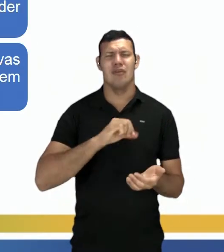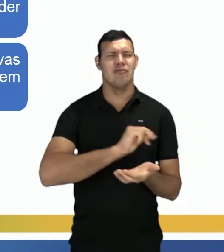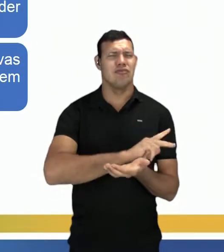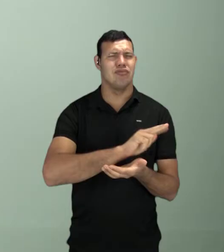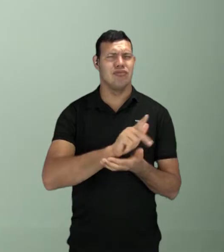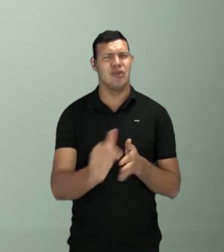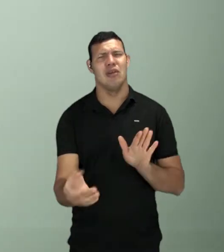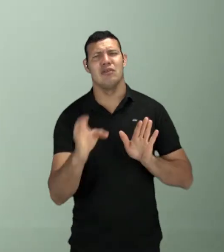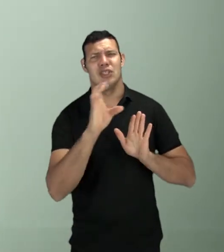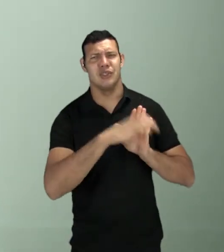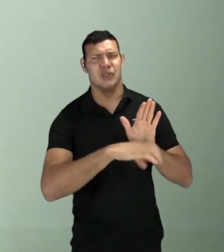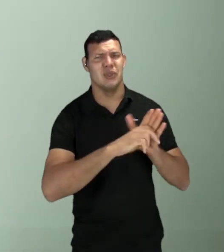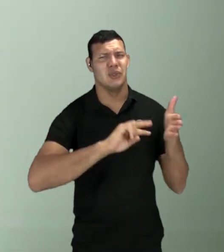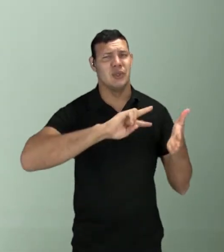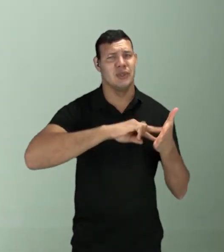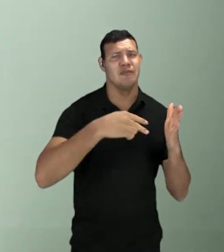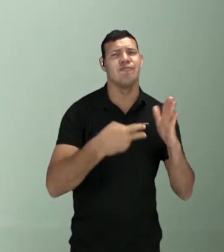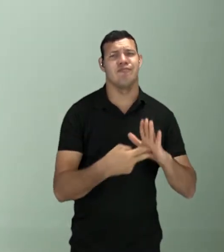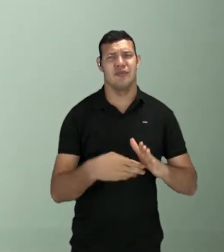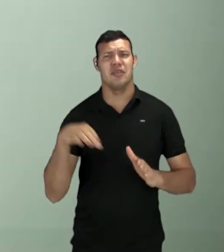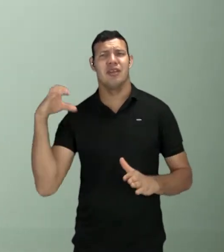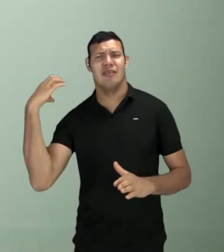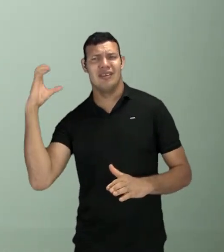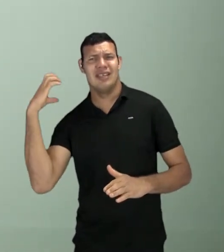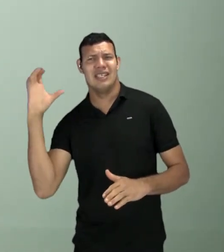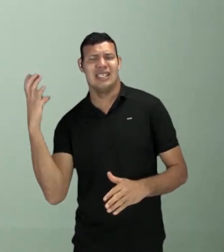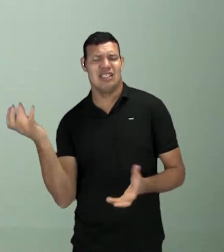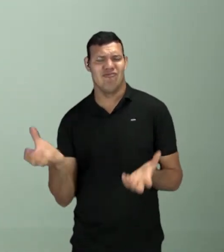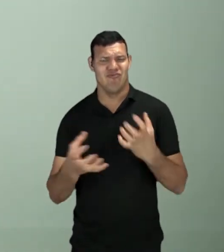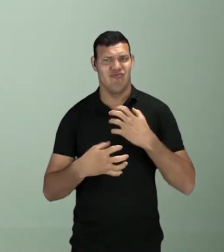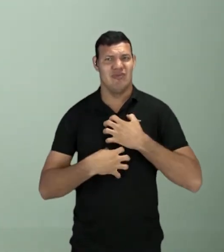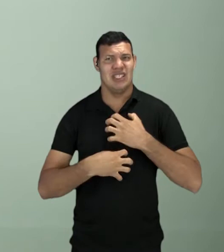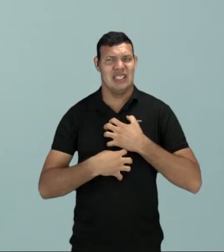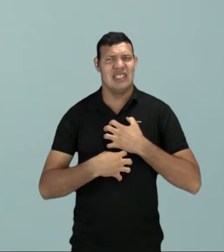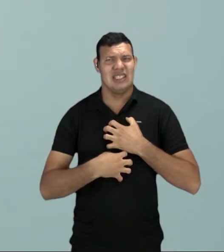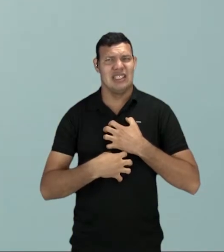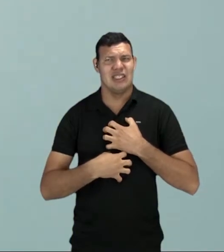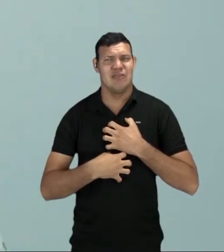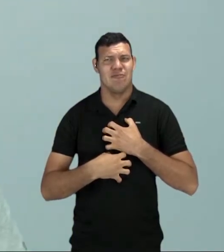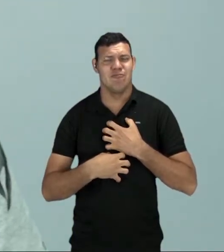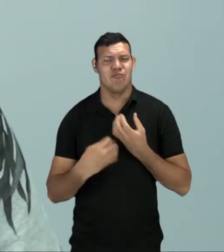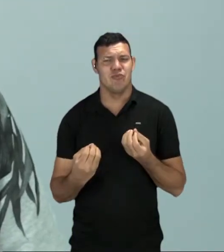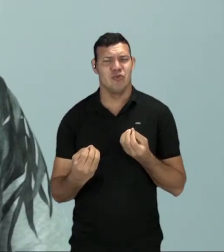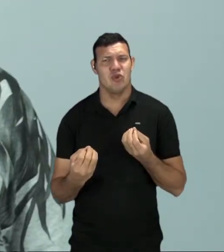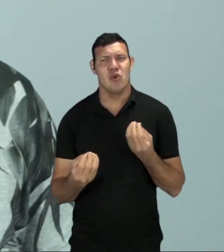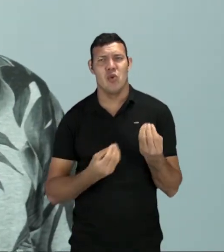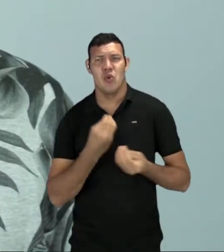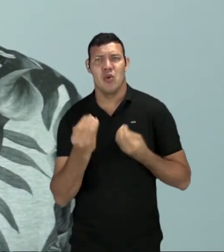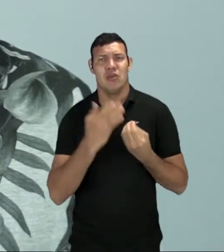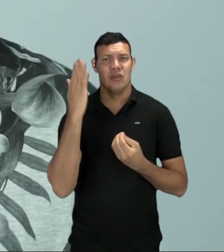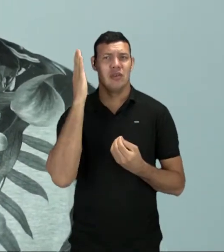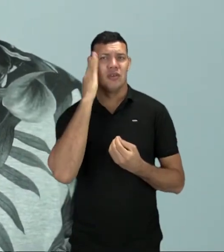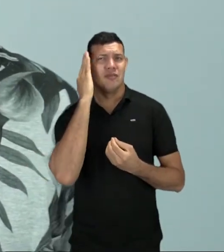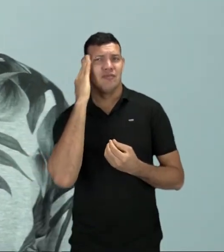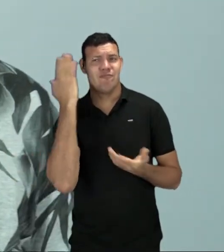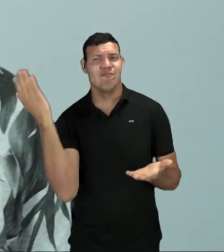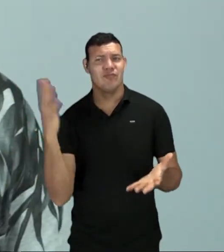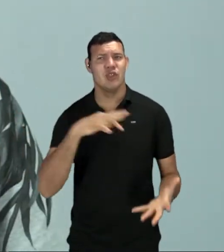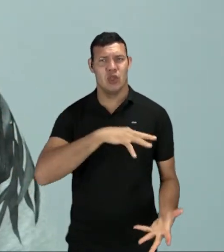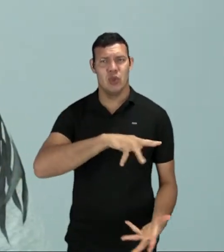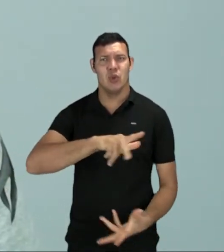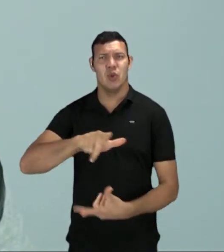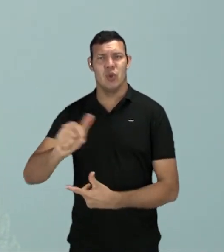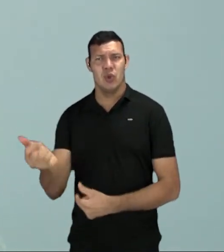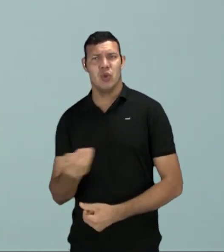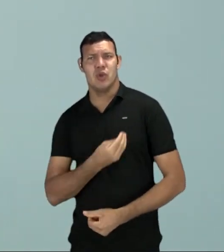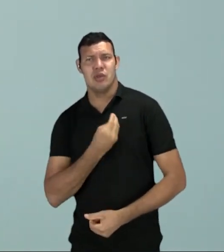nós sabemos que a ciência, ela nos traz uma ferramenta, um instrumento para a gente entender a realidade, entender esse mundo que nós vivemos